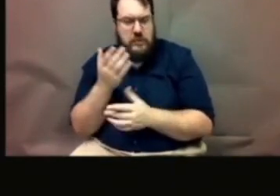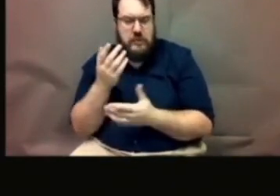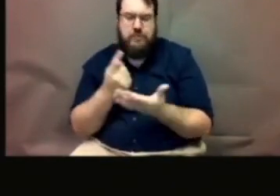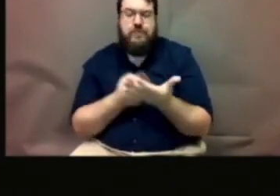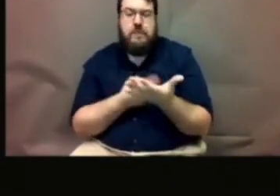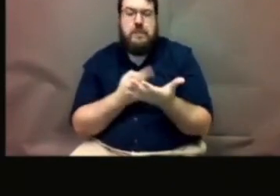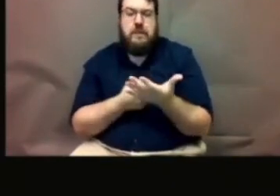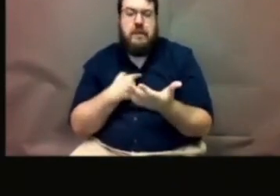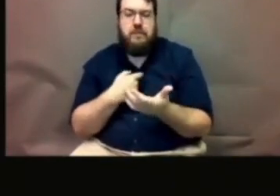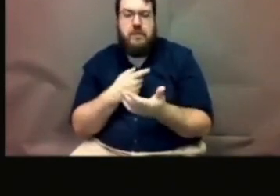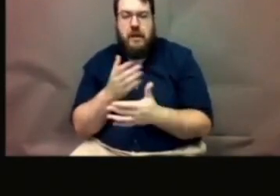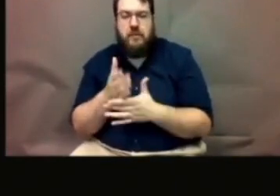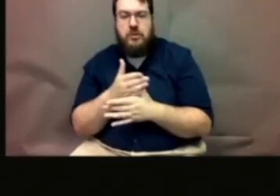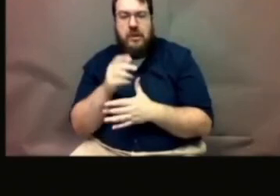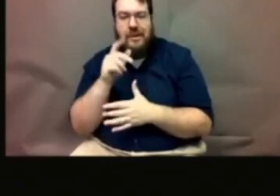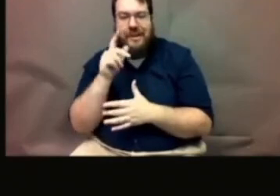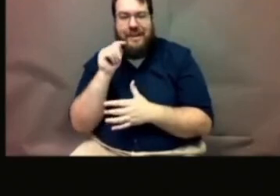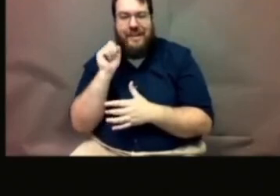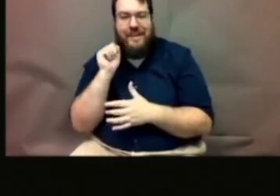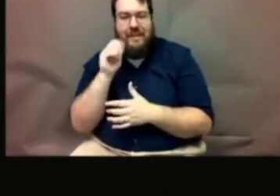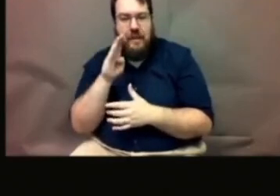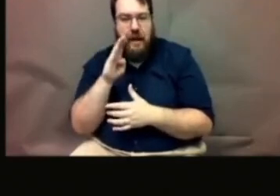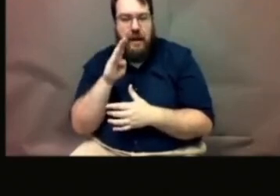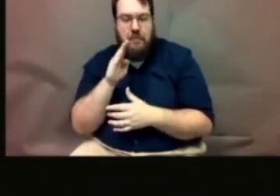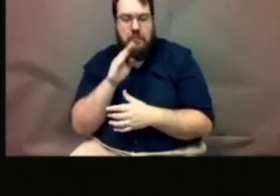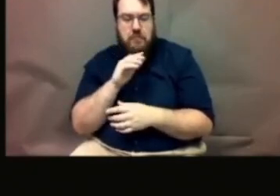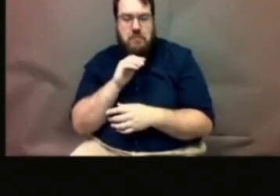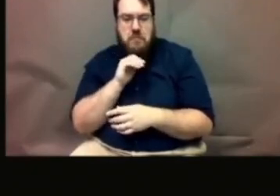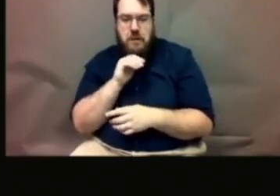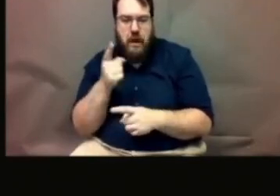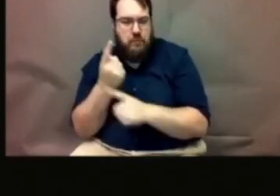ver às vezes eu compartilho coisas e não estou na tela certa